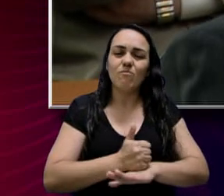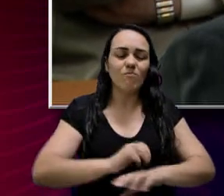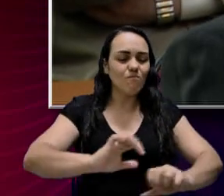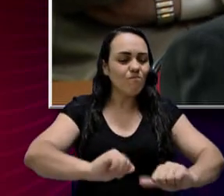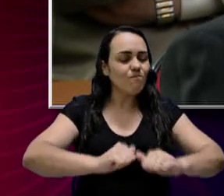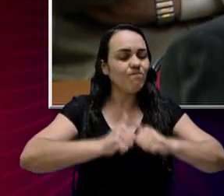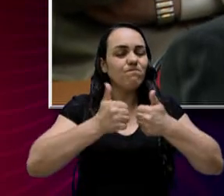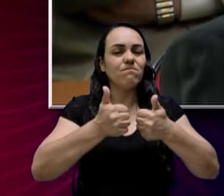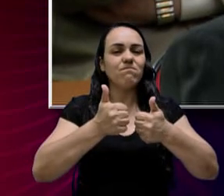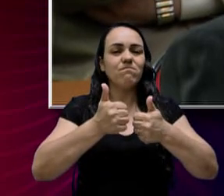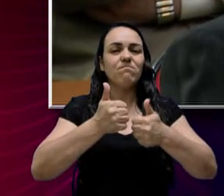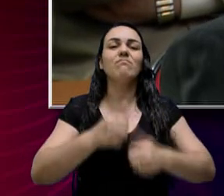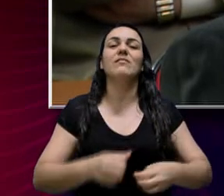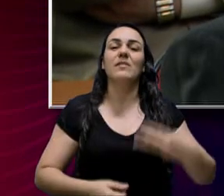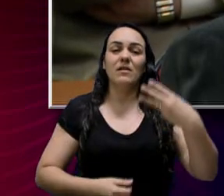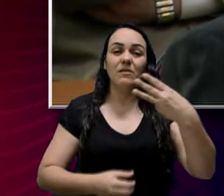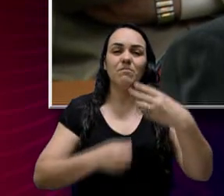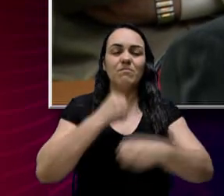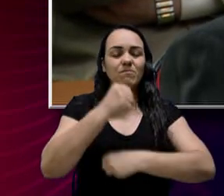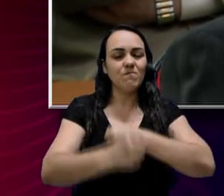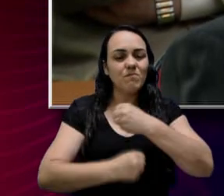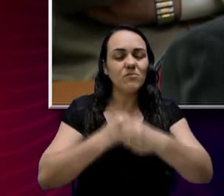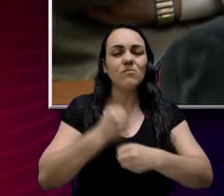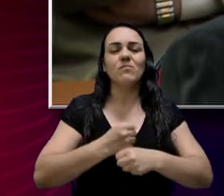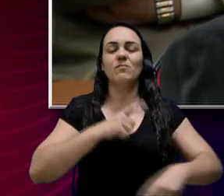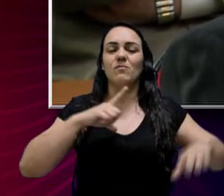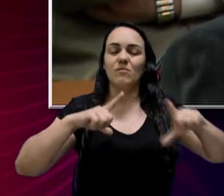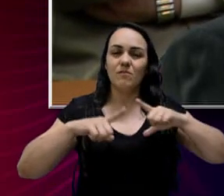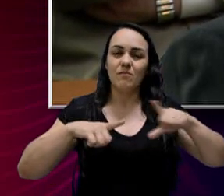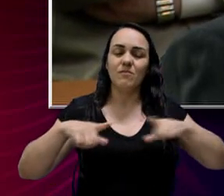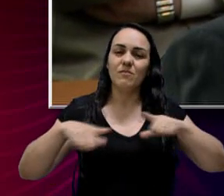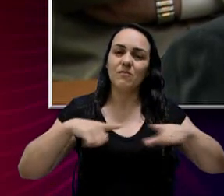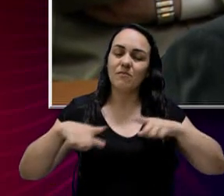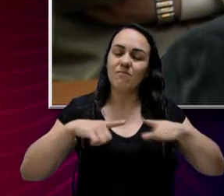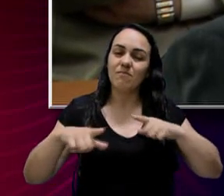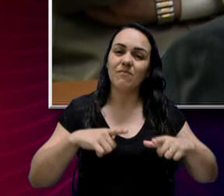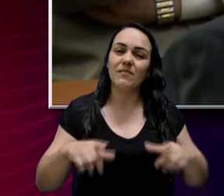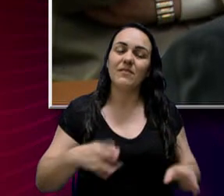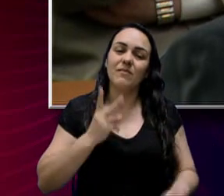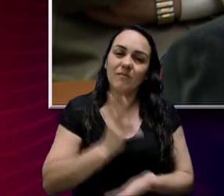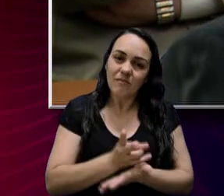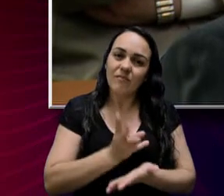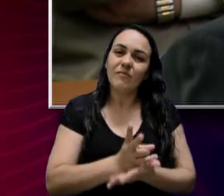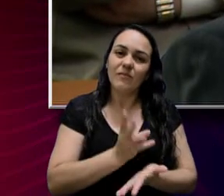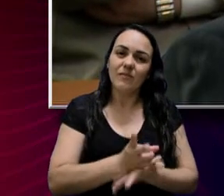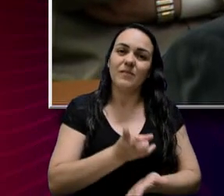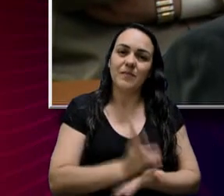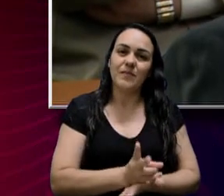por mais de 3 anos nessa função. Mais de 3 anos e meio, né?